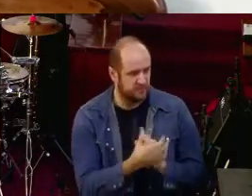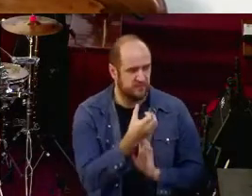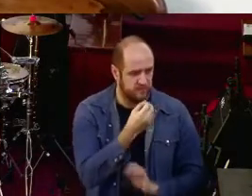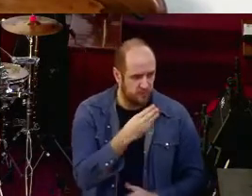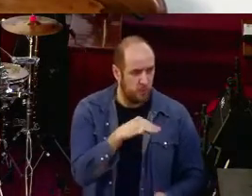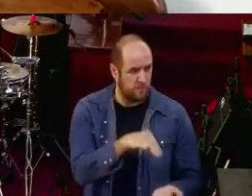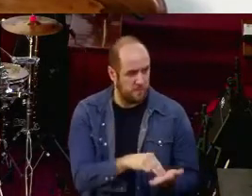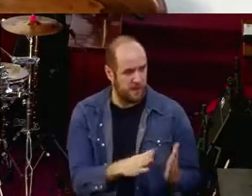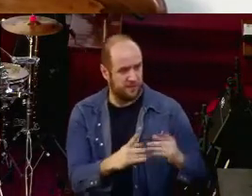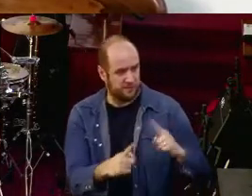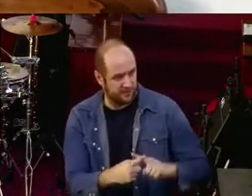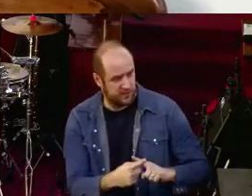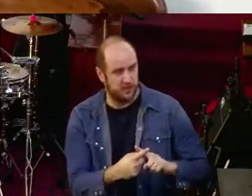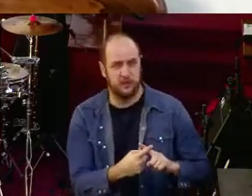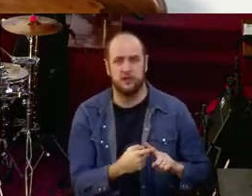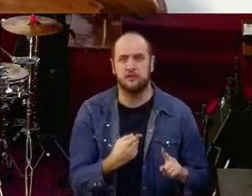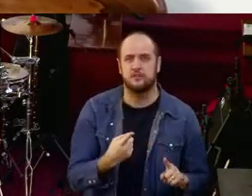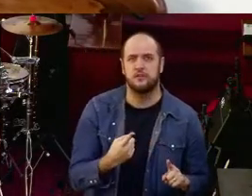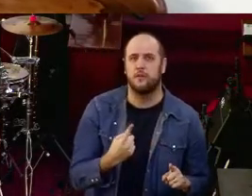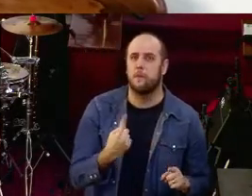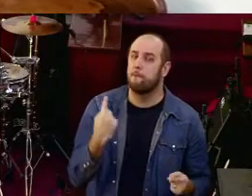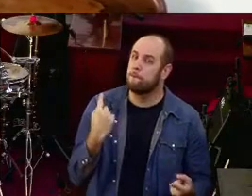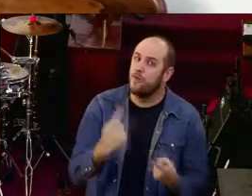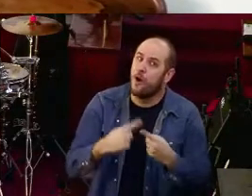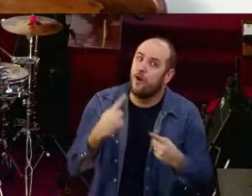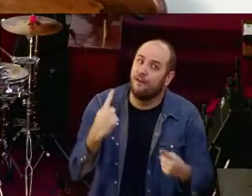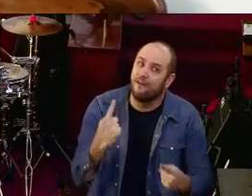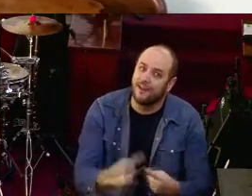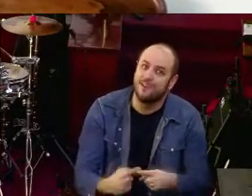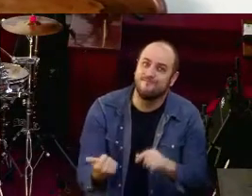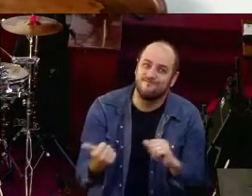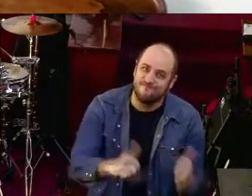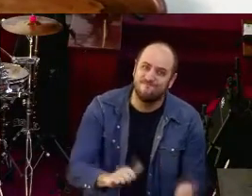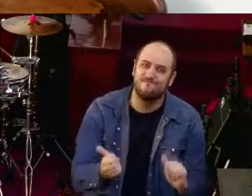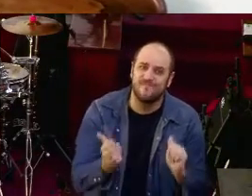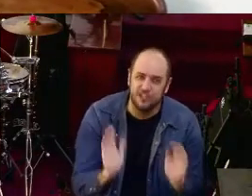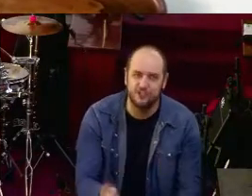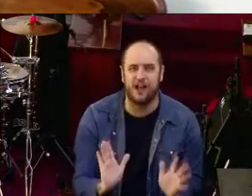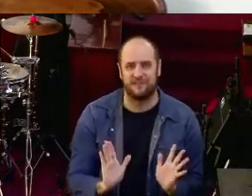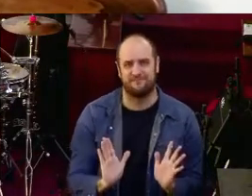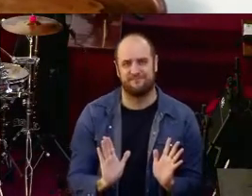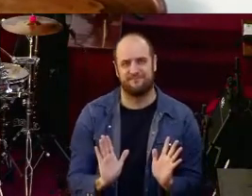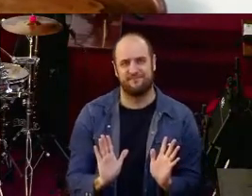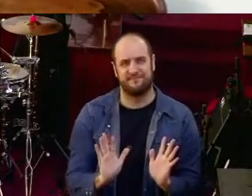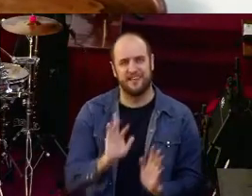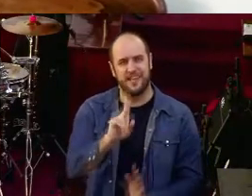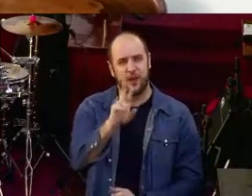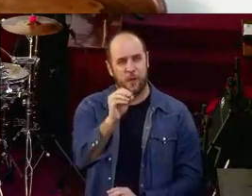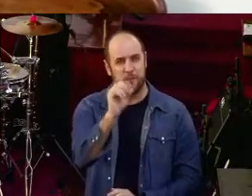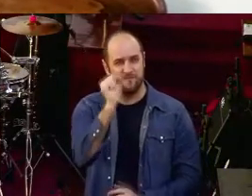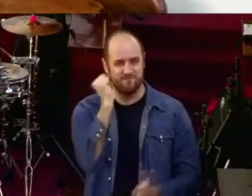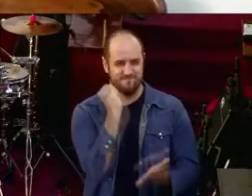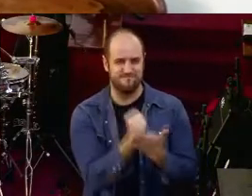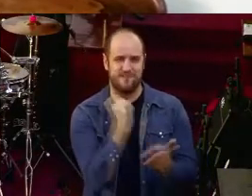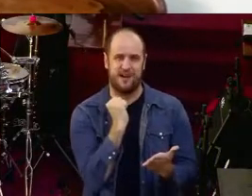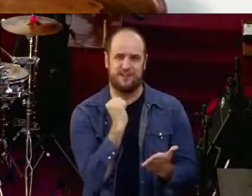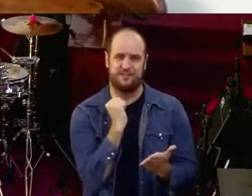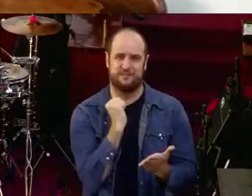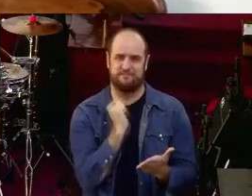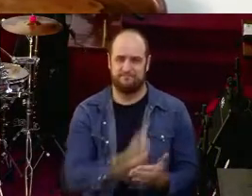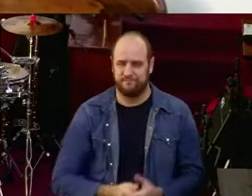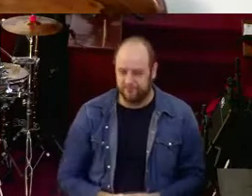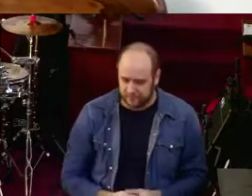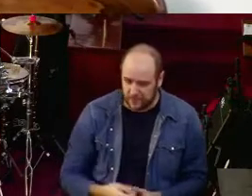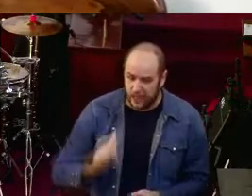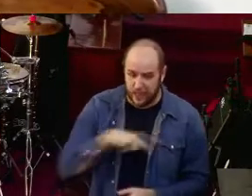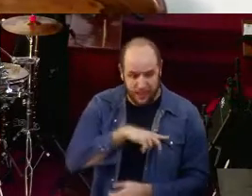de uma igreja, nós o fazemos por conta do nosso batismo. A nossa marca é o nosso batismo. Então, temos